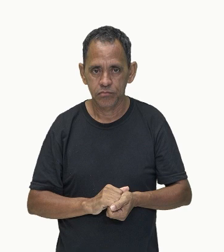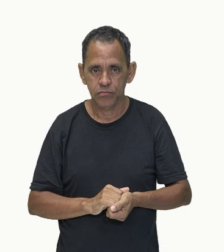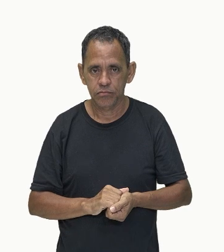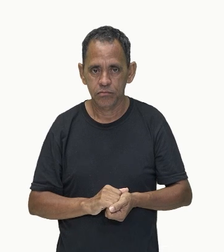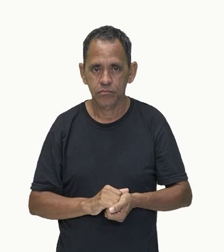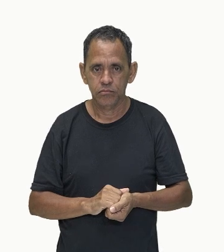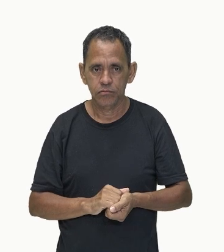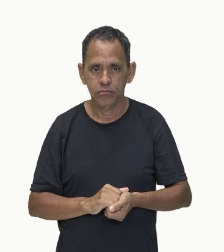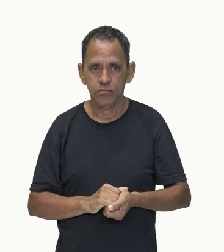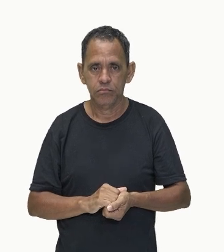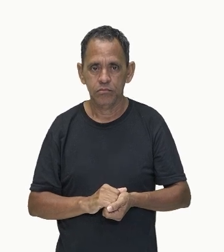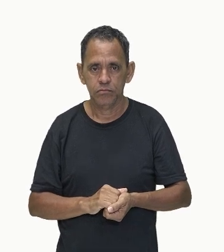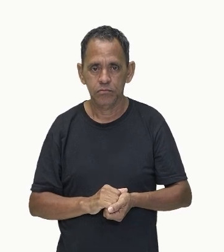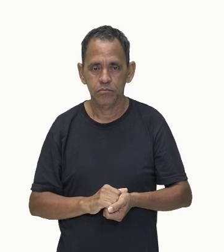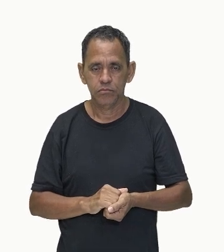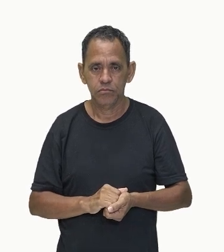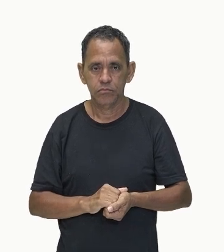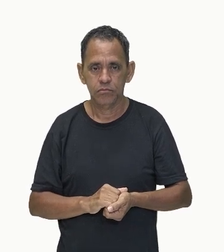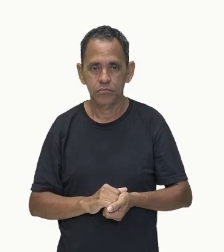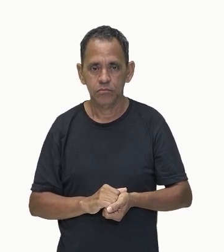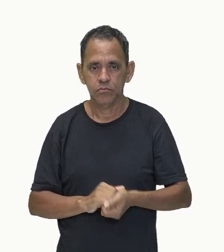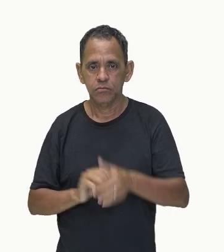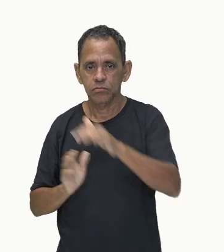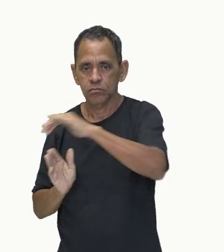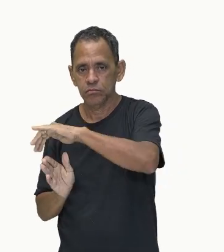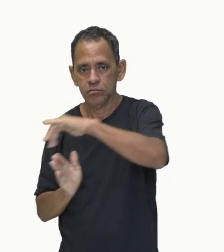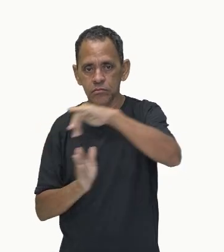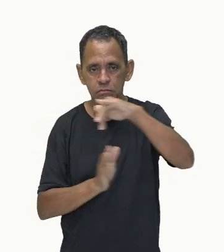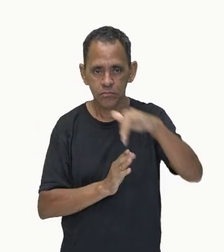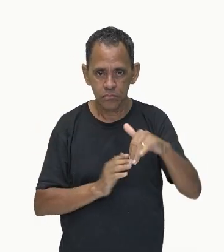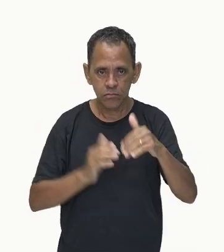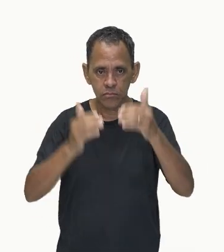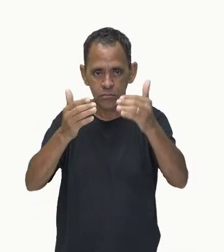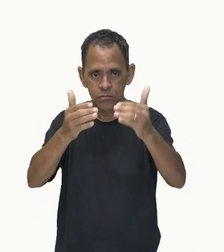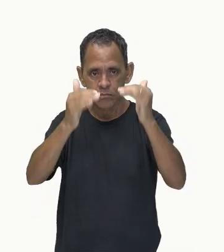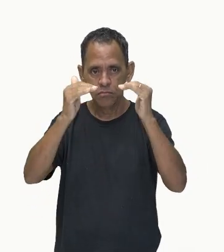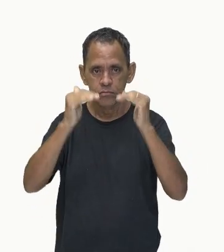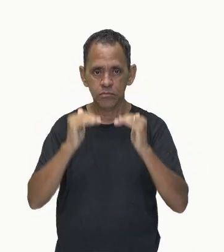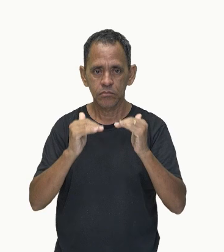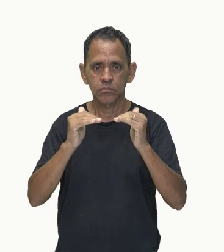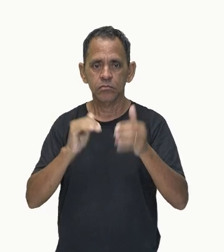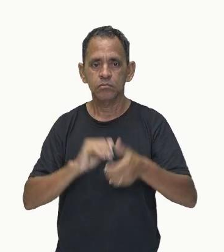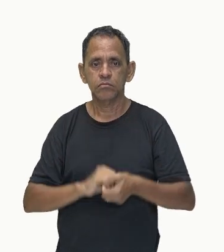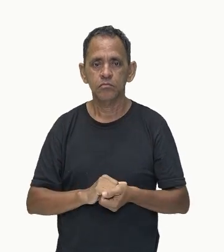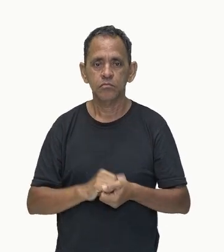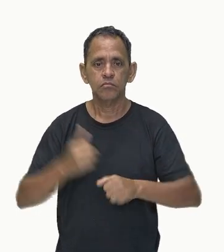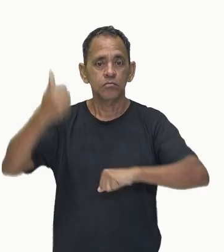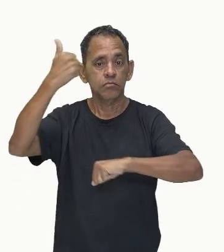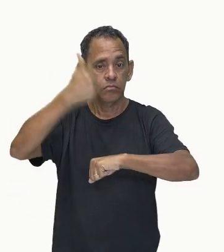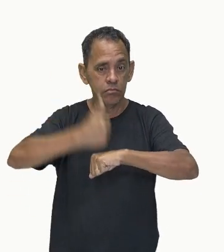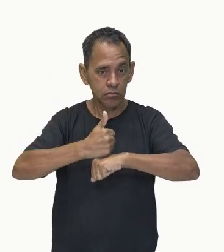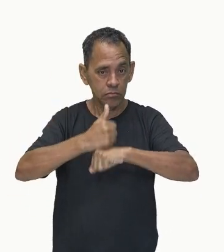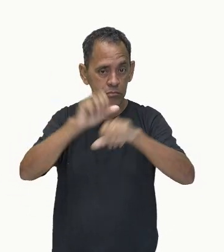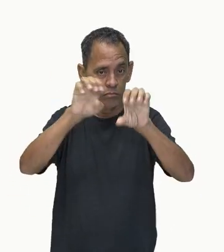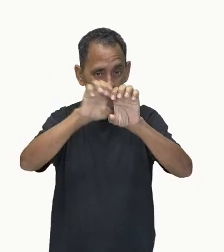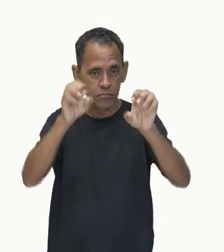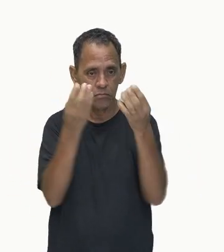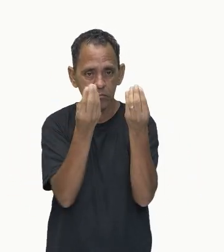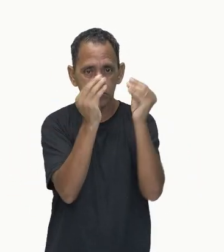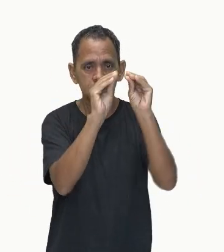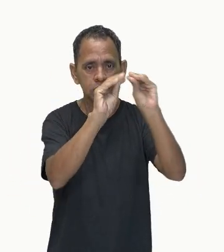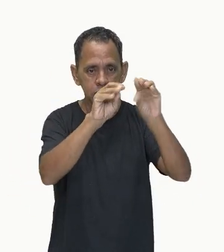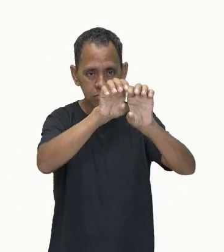a 0,5. E aí a gente substitui na equação, né?